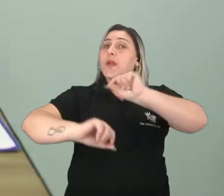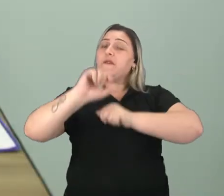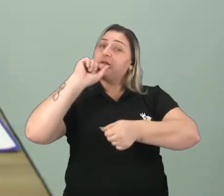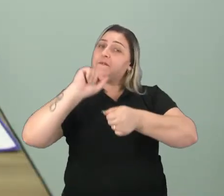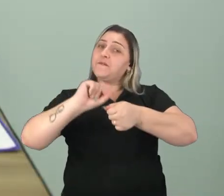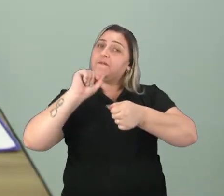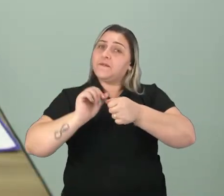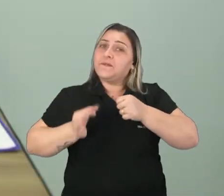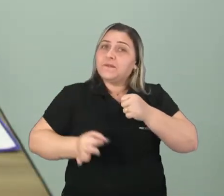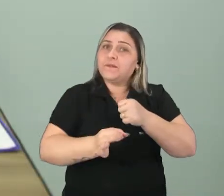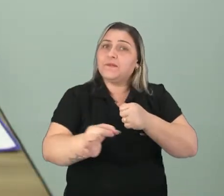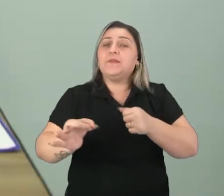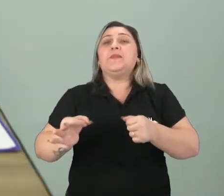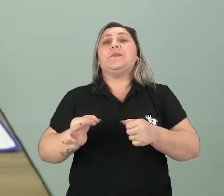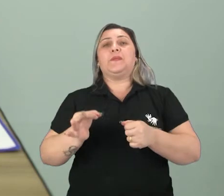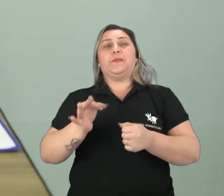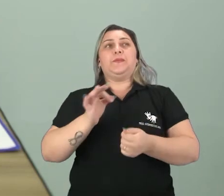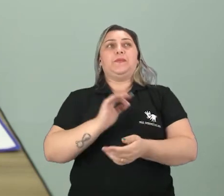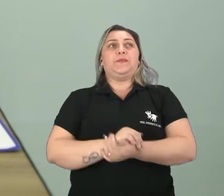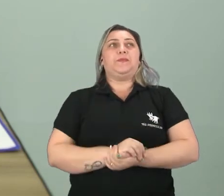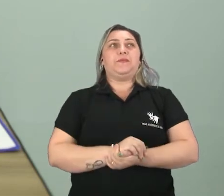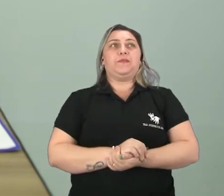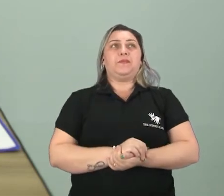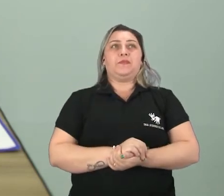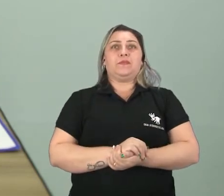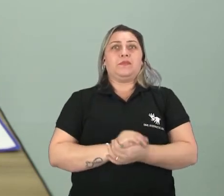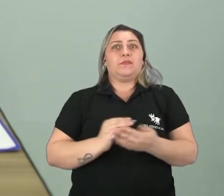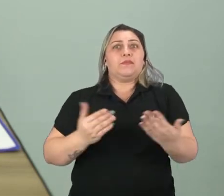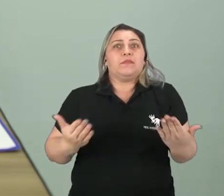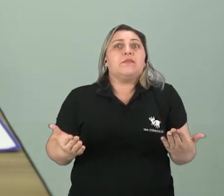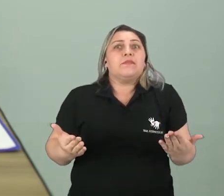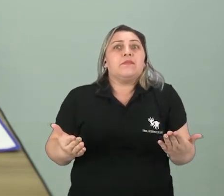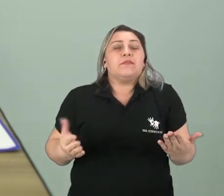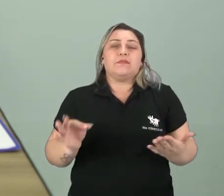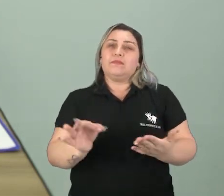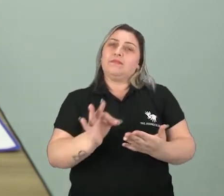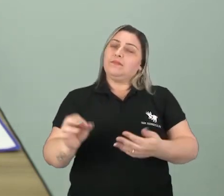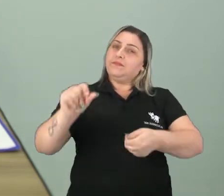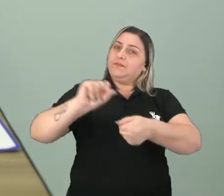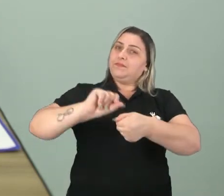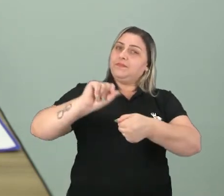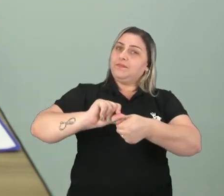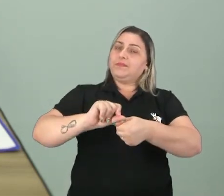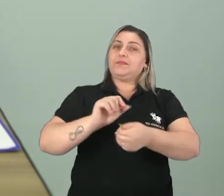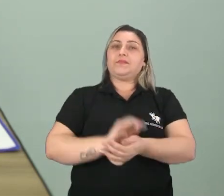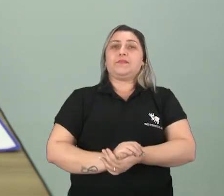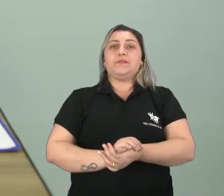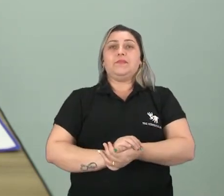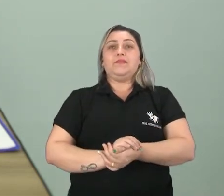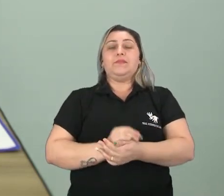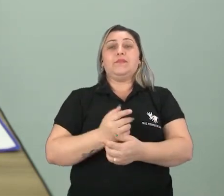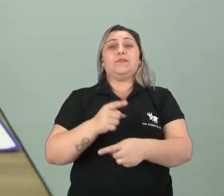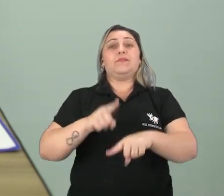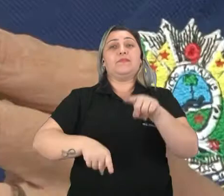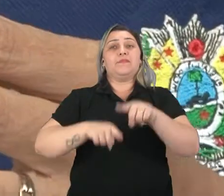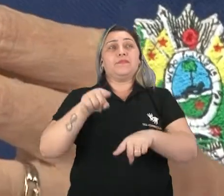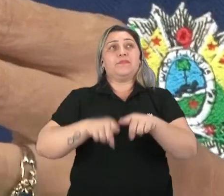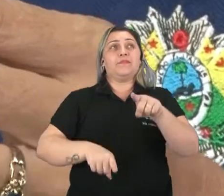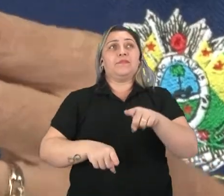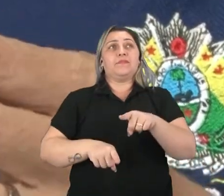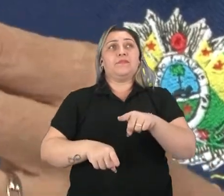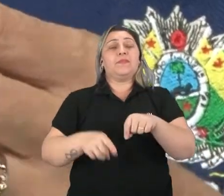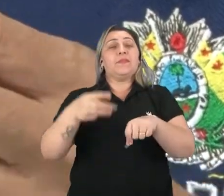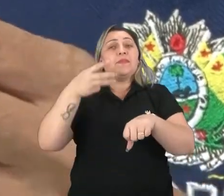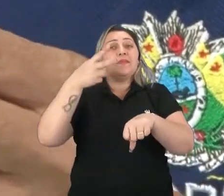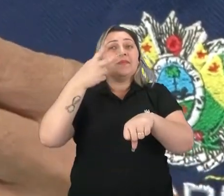será que é feito as moedas e as moedas são feitas do material chamado